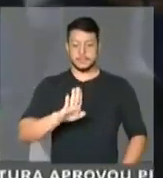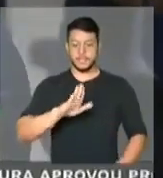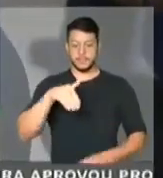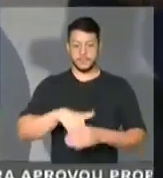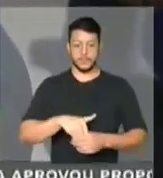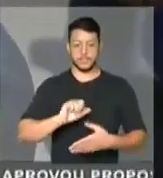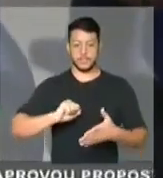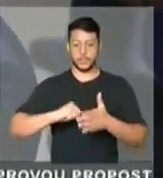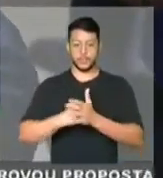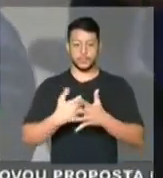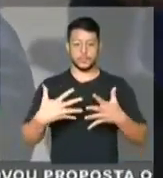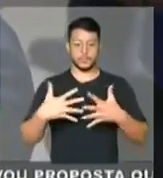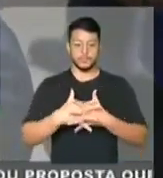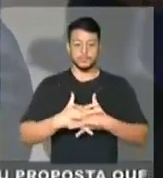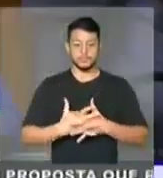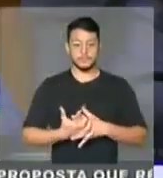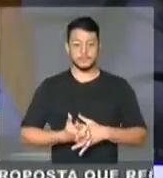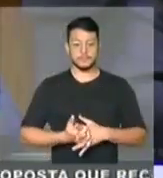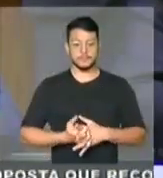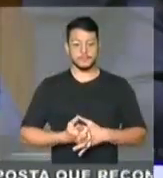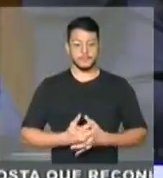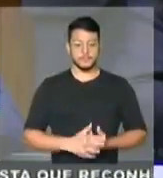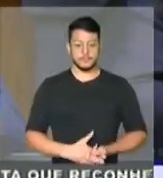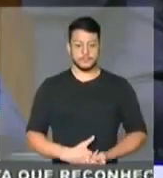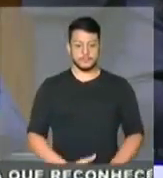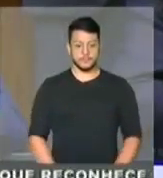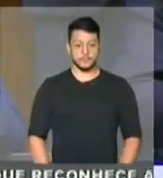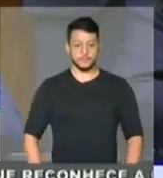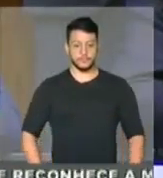governo do psb se classifica à vista